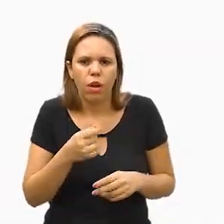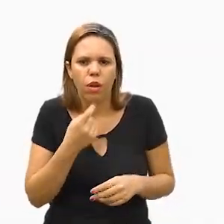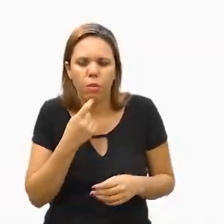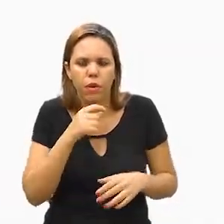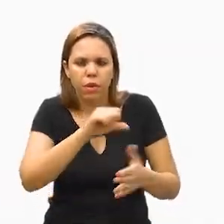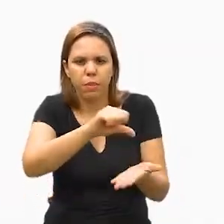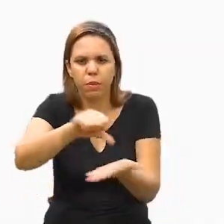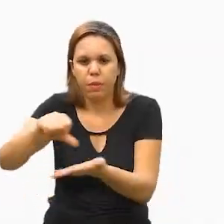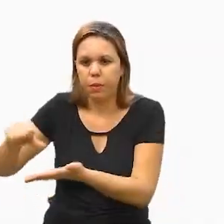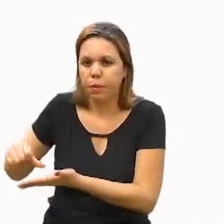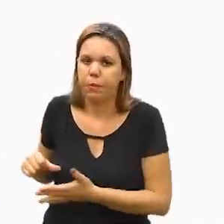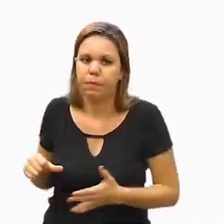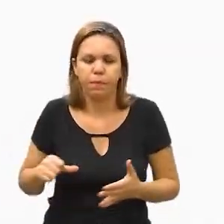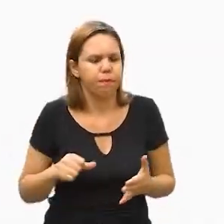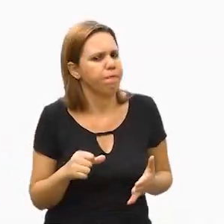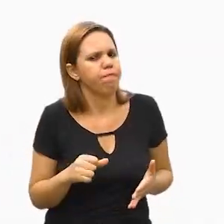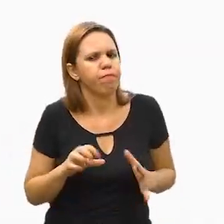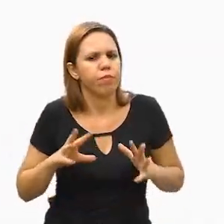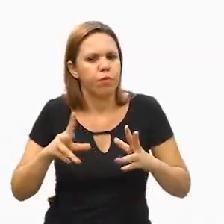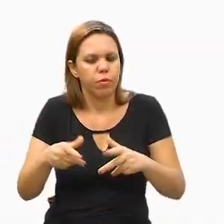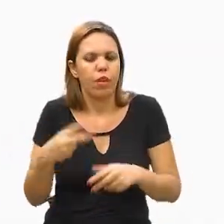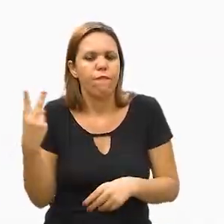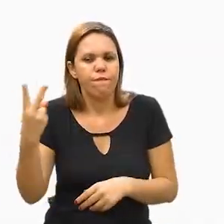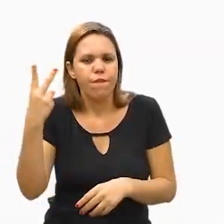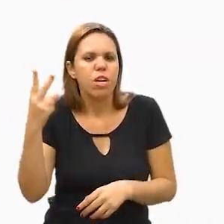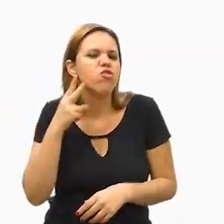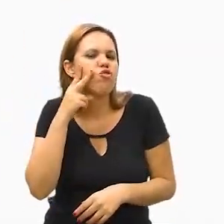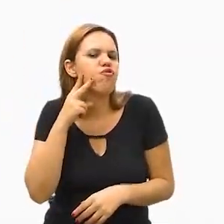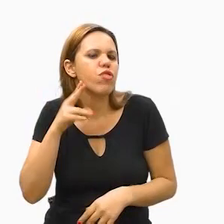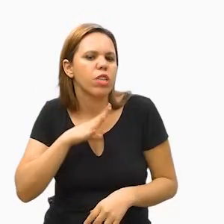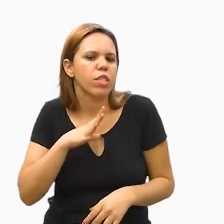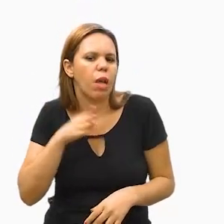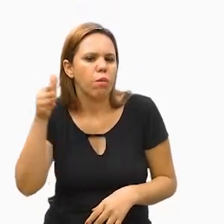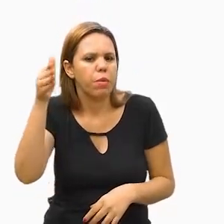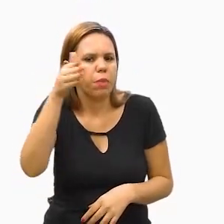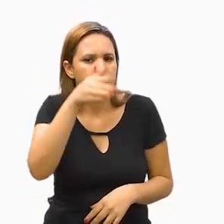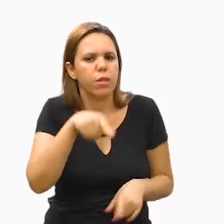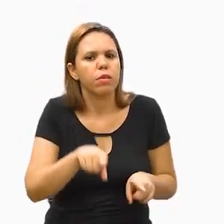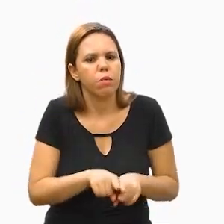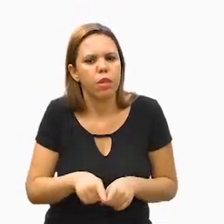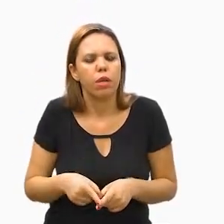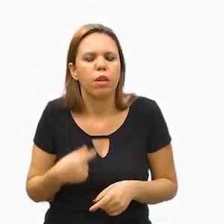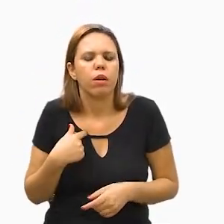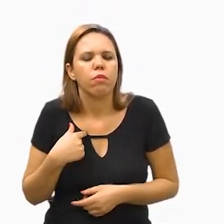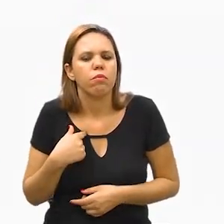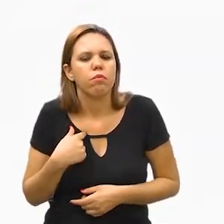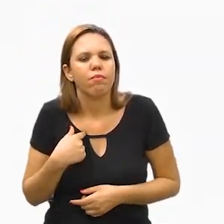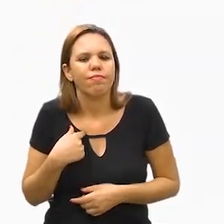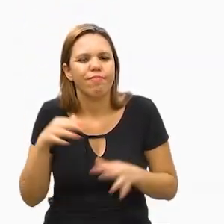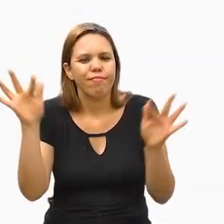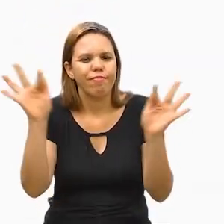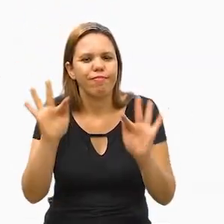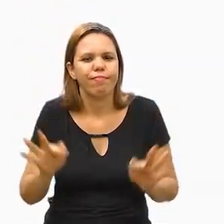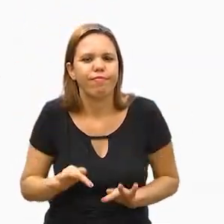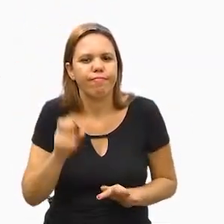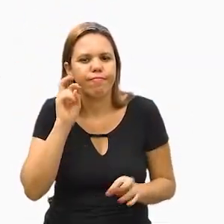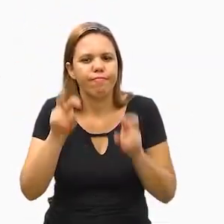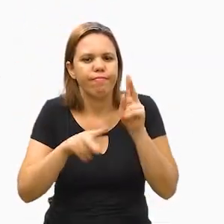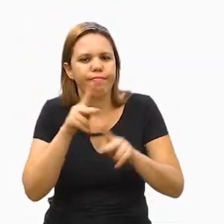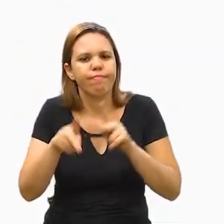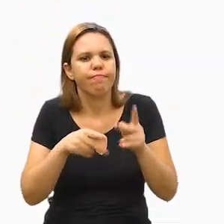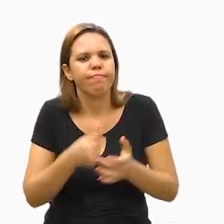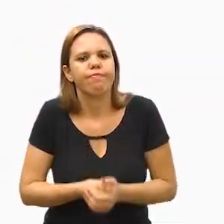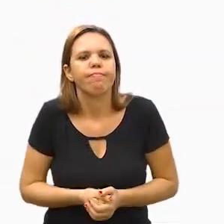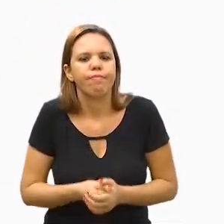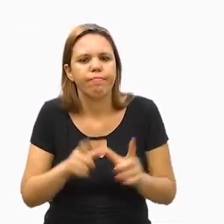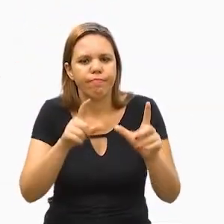até que eu entrego Campinas inteiro, e Valinhos, Vinhedo, e eu fico muito feliz de ver as pessoas falarem que as